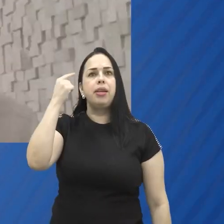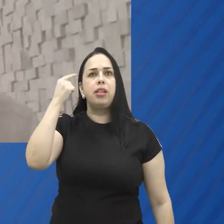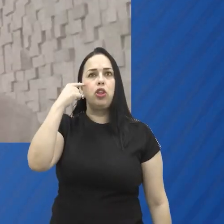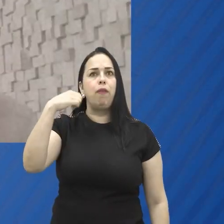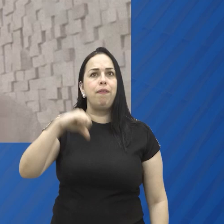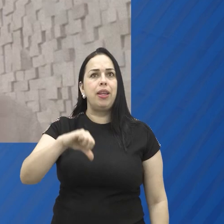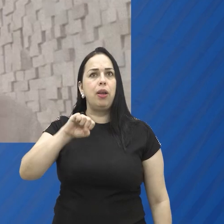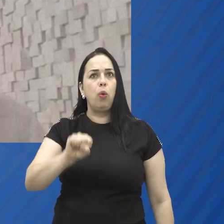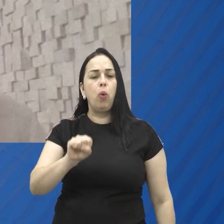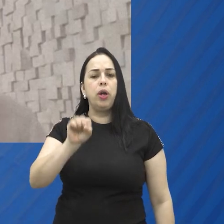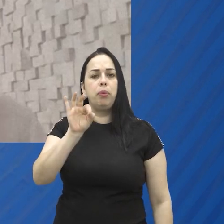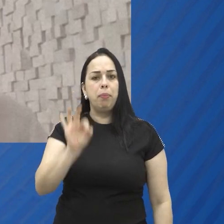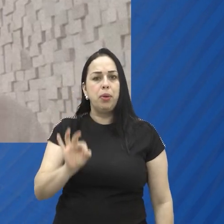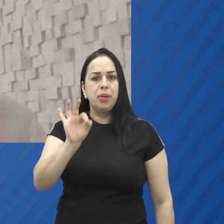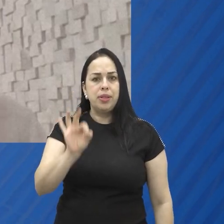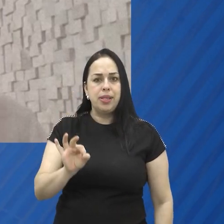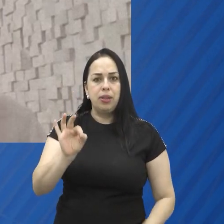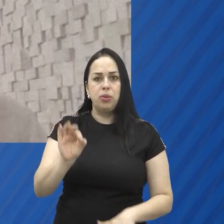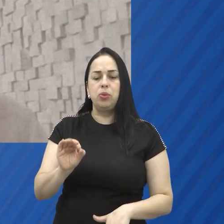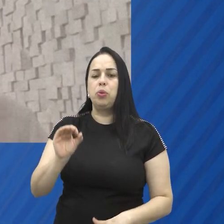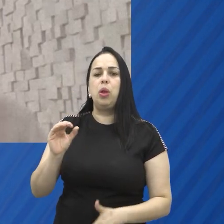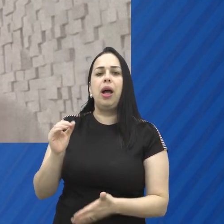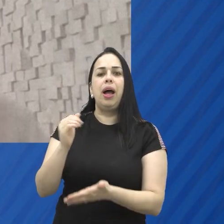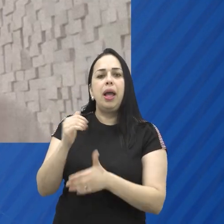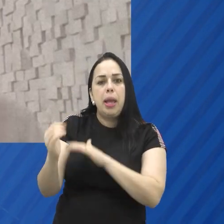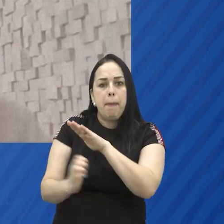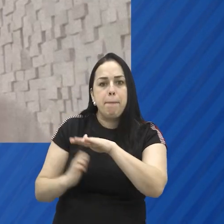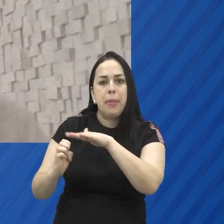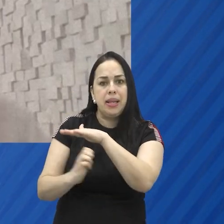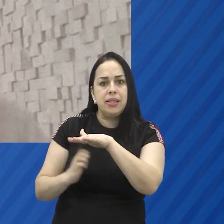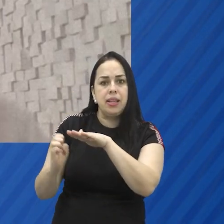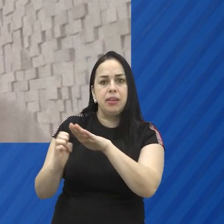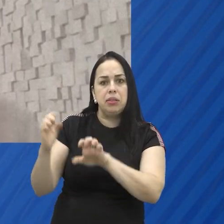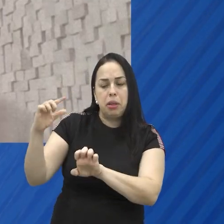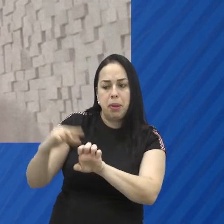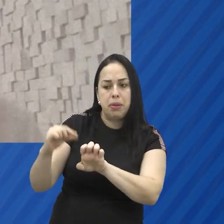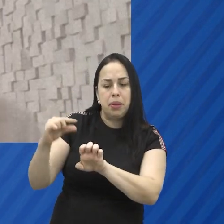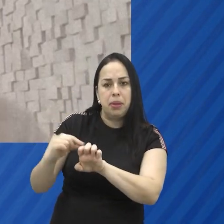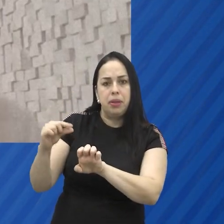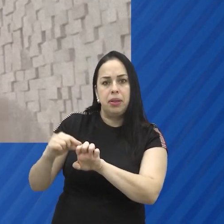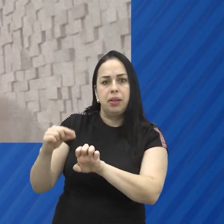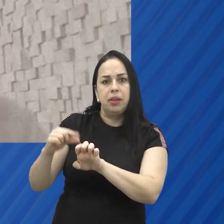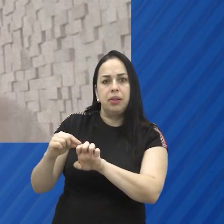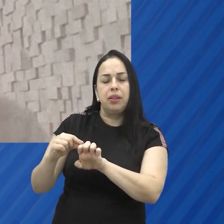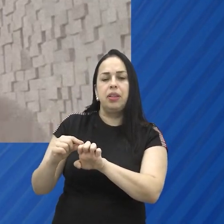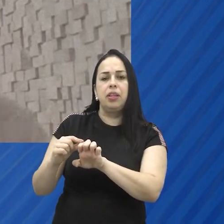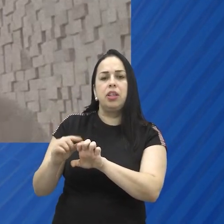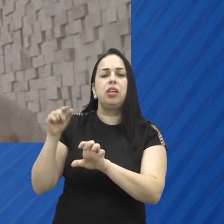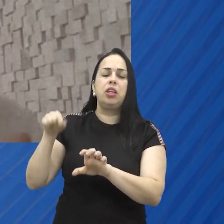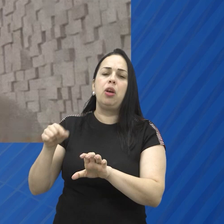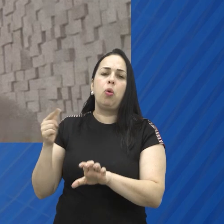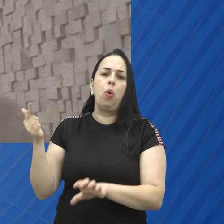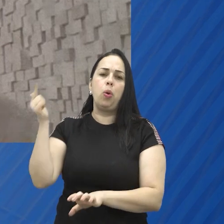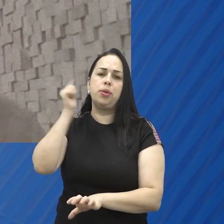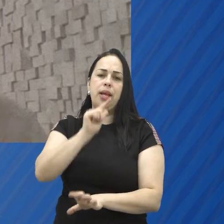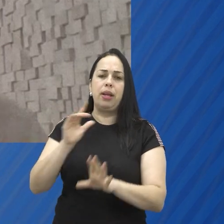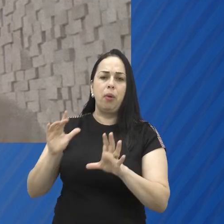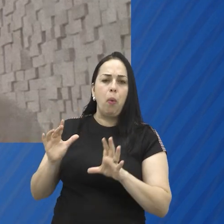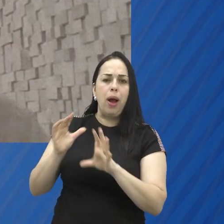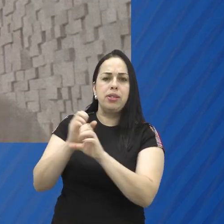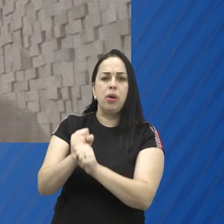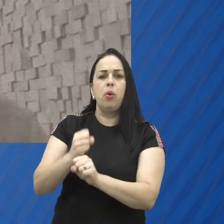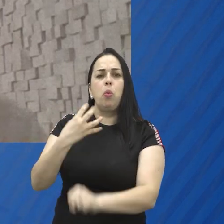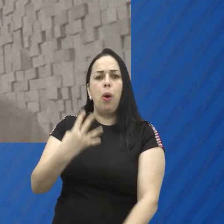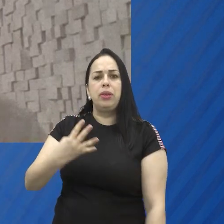Se você levar em consideração que 98% dos CNPJs formais no nosso país são CNPJs que faturam